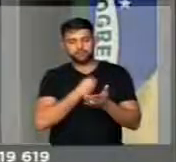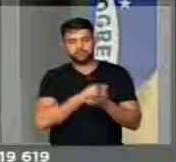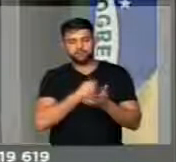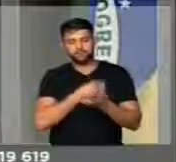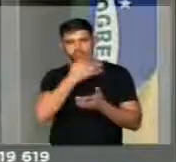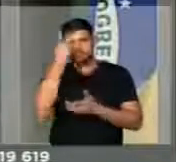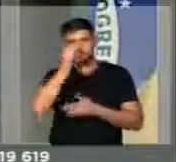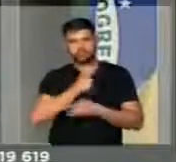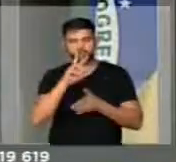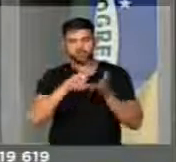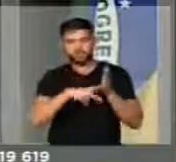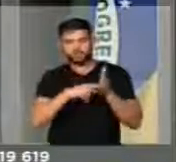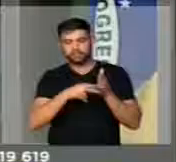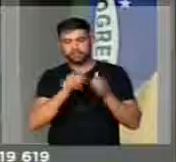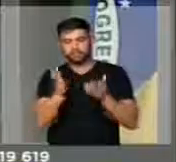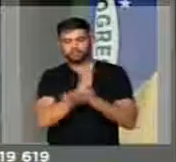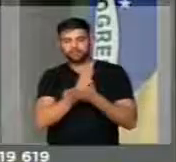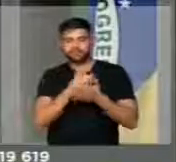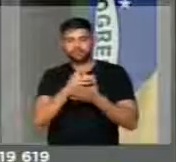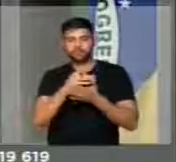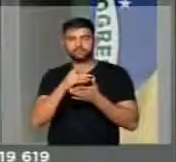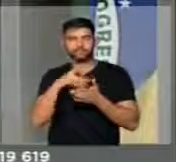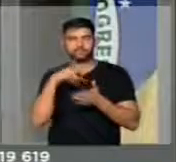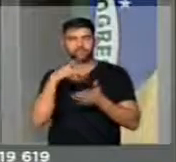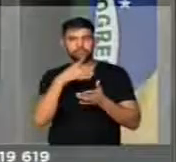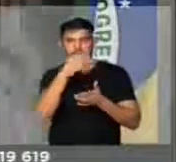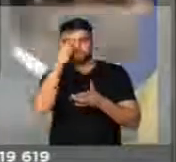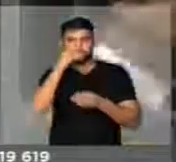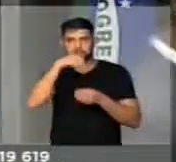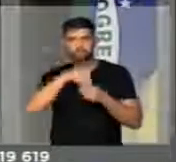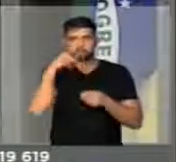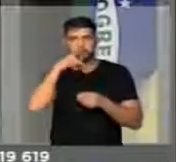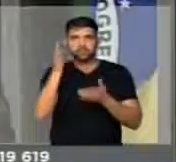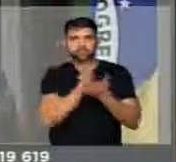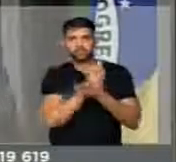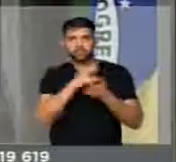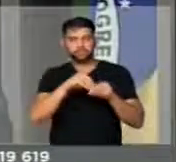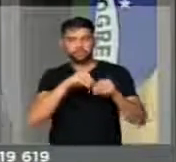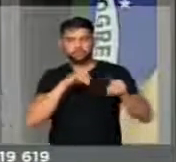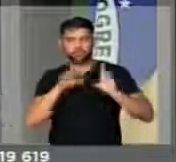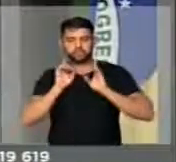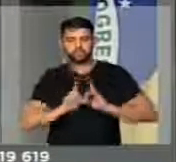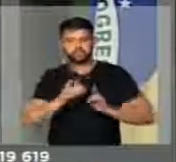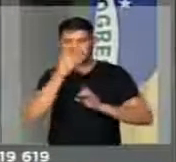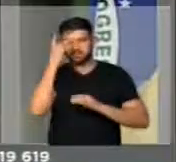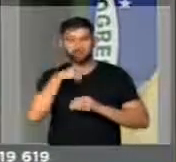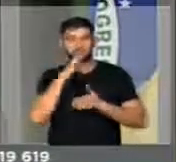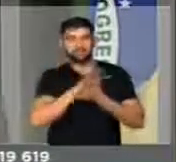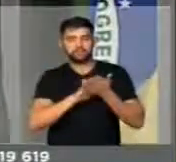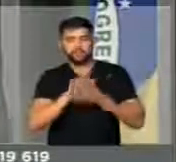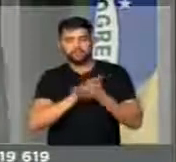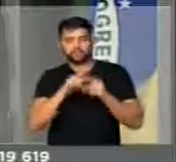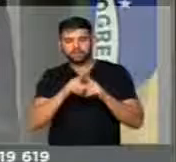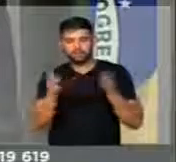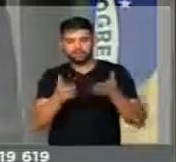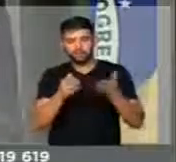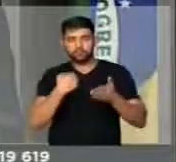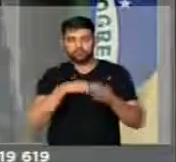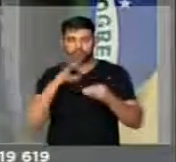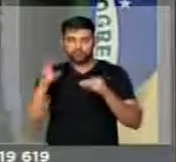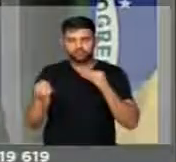um dirigente sindical ou ser um dirigente partidário não desabona absolutamente ninguém. Agora, o que